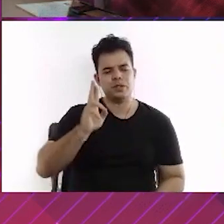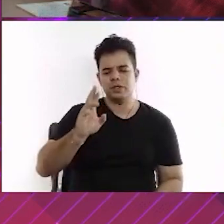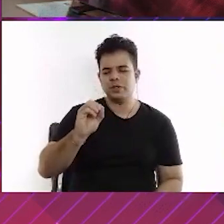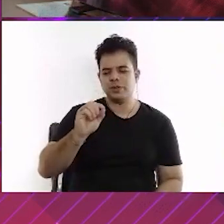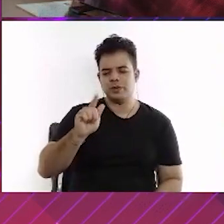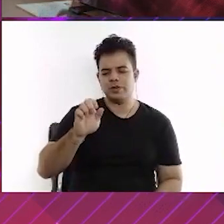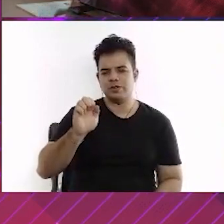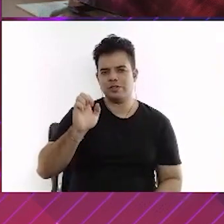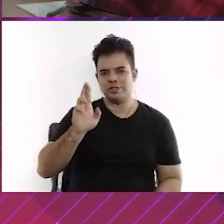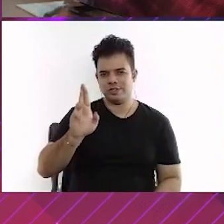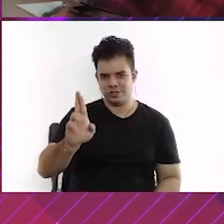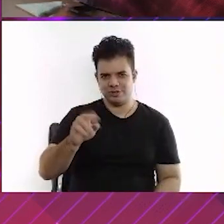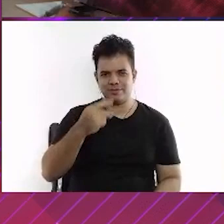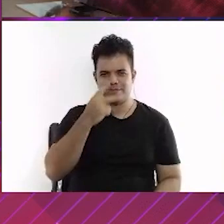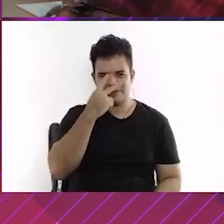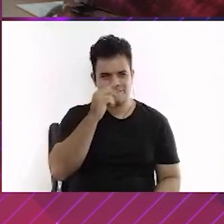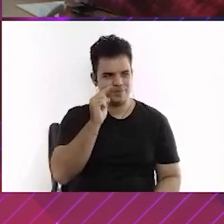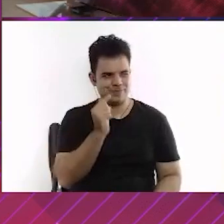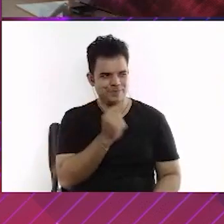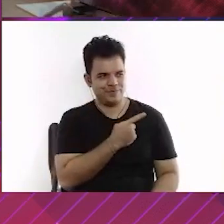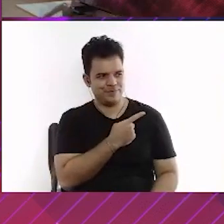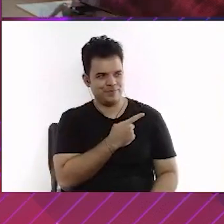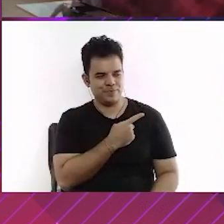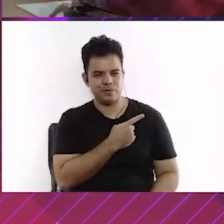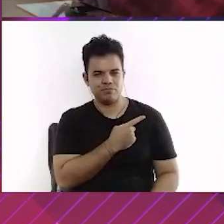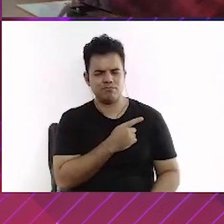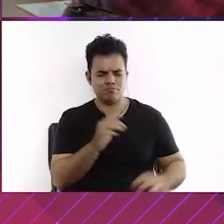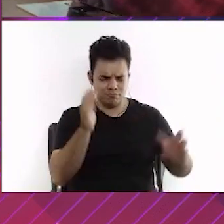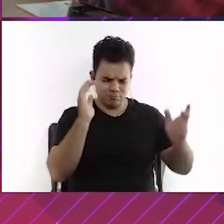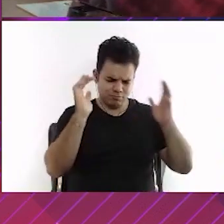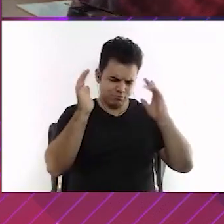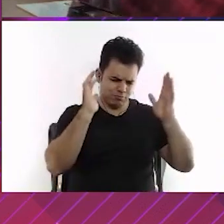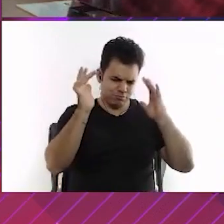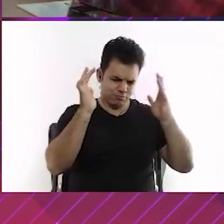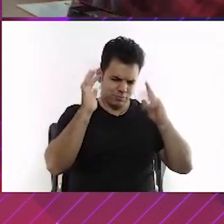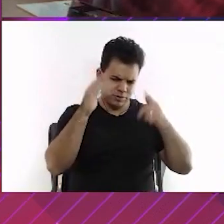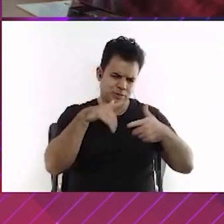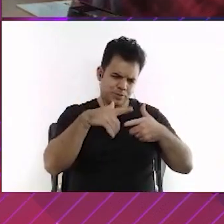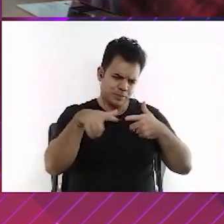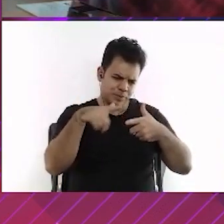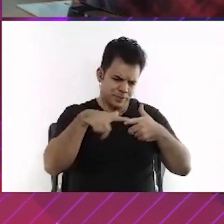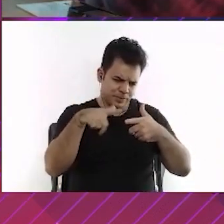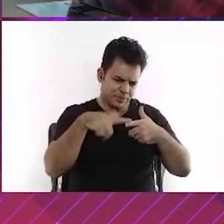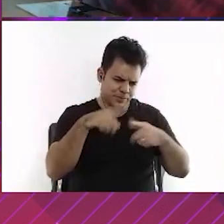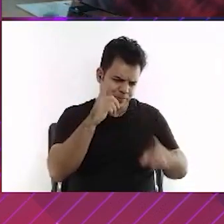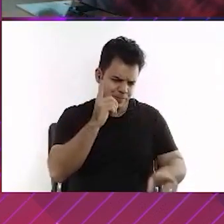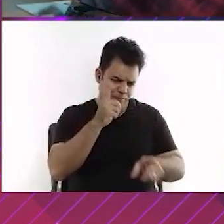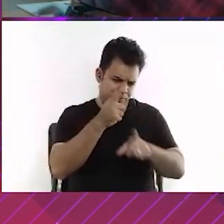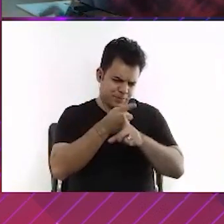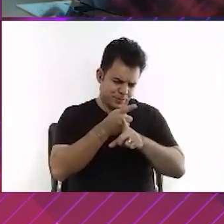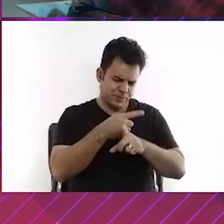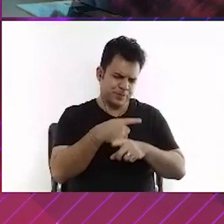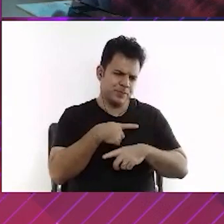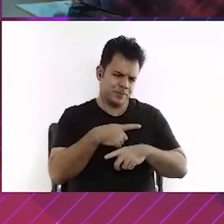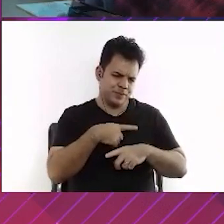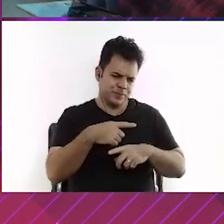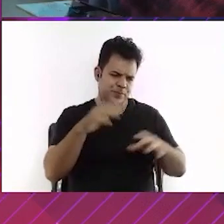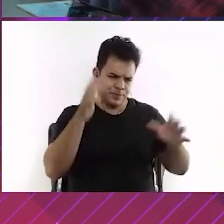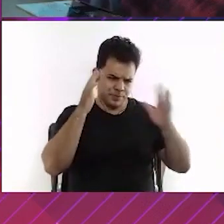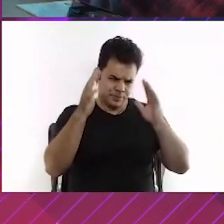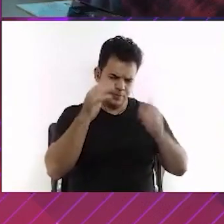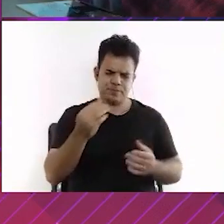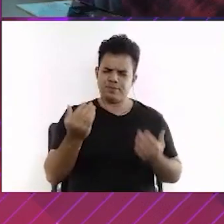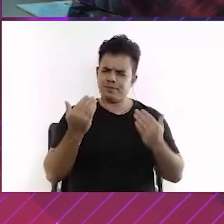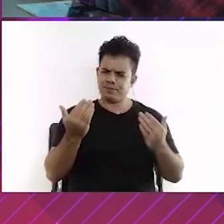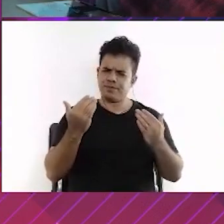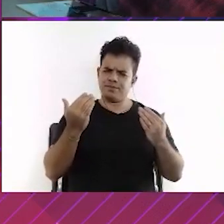esse funil do conhecimento, que é quando a gente acaba se deparando com uma problemática e ele acaba trazendo essa nomenclatura de mistério.